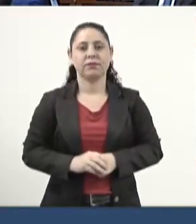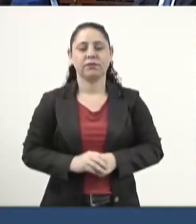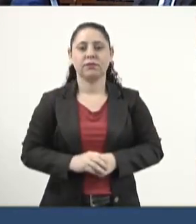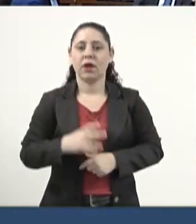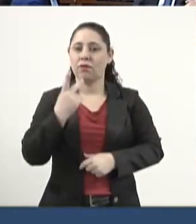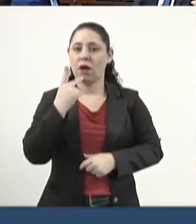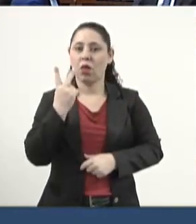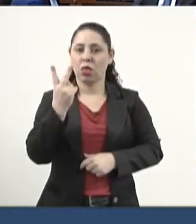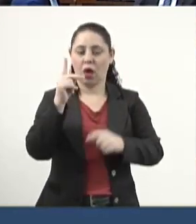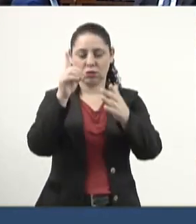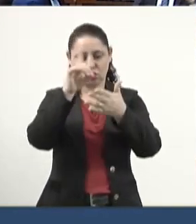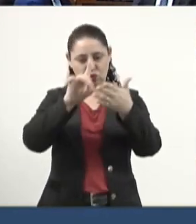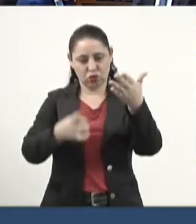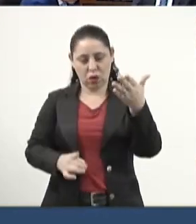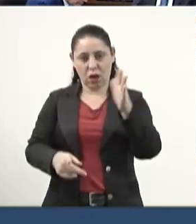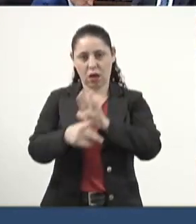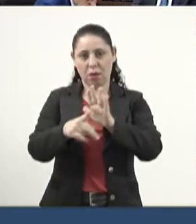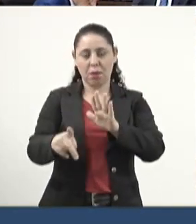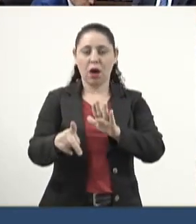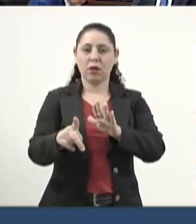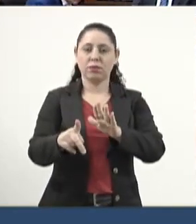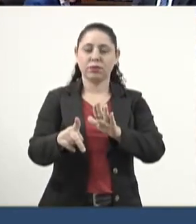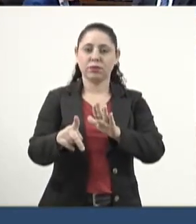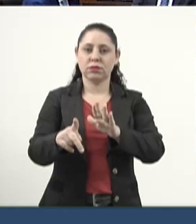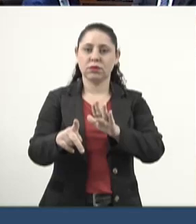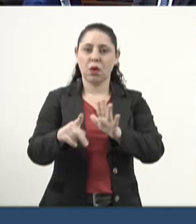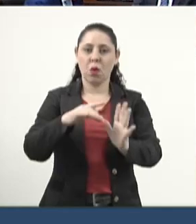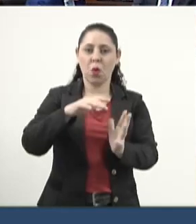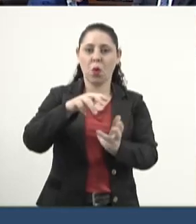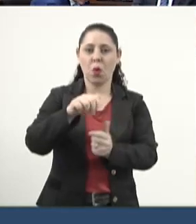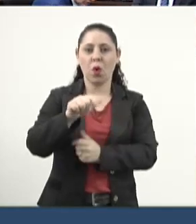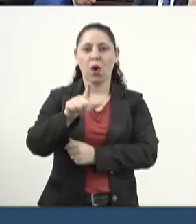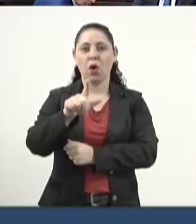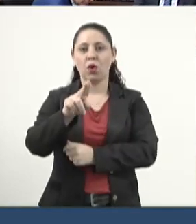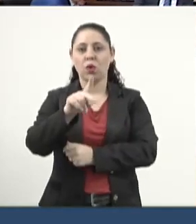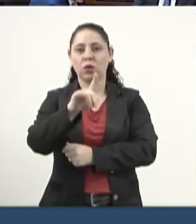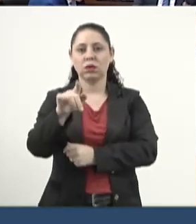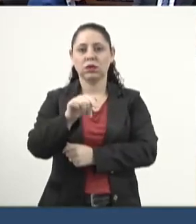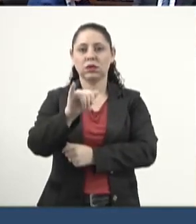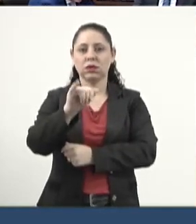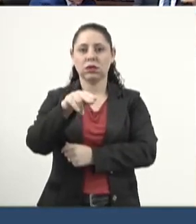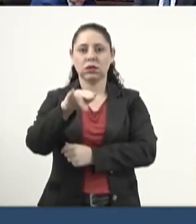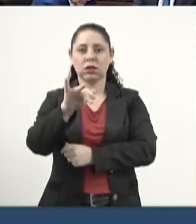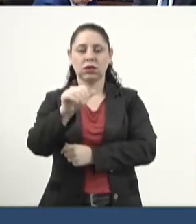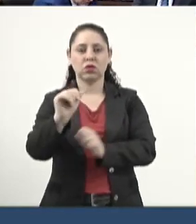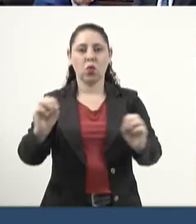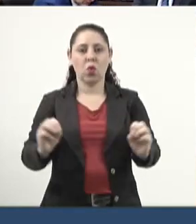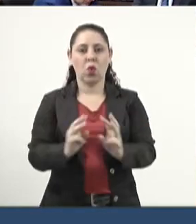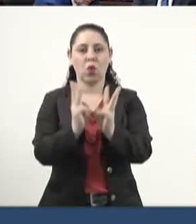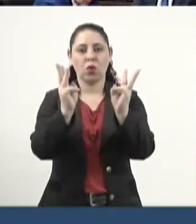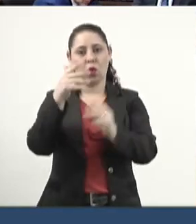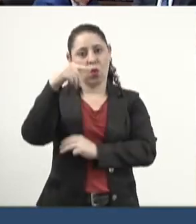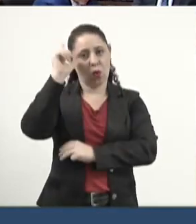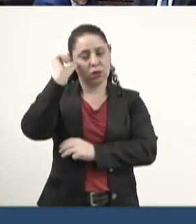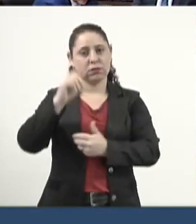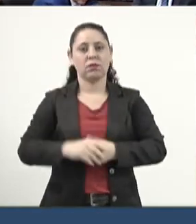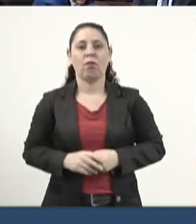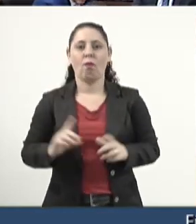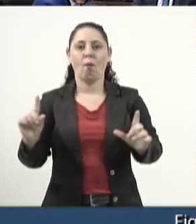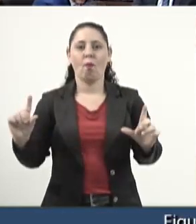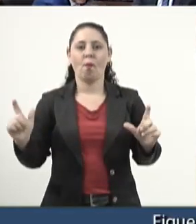duas partes do discurso do estadista do mundo, Luiz Inácio Lula da Silva, ontem na ONU.